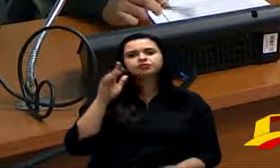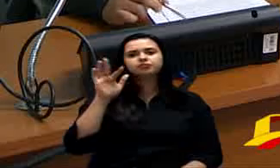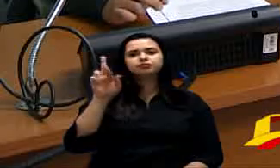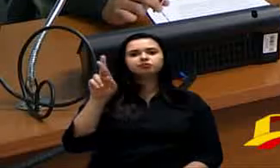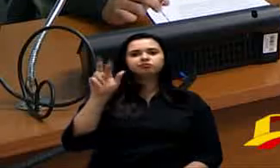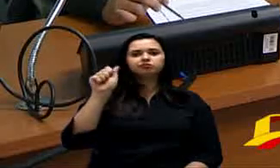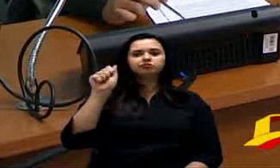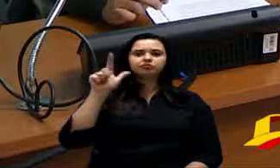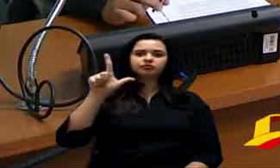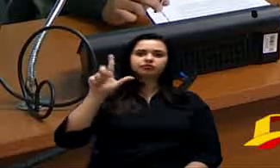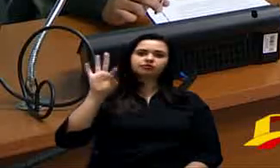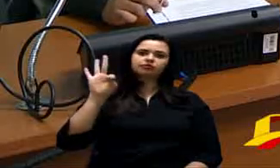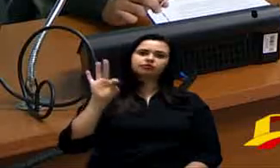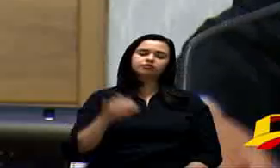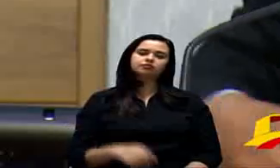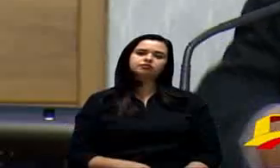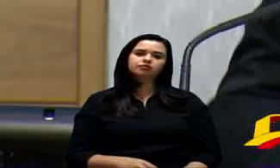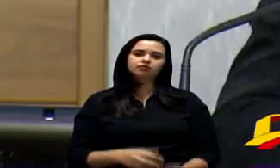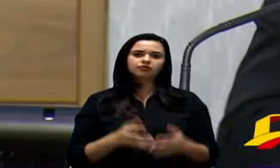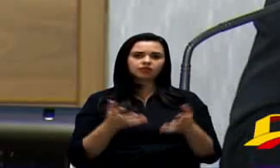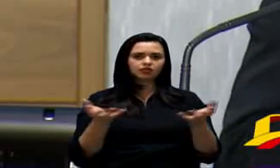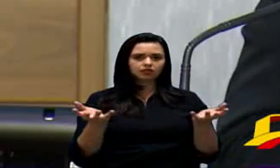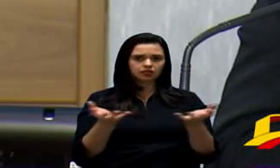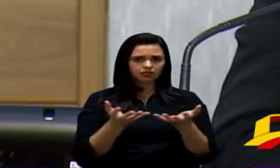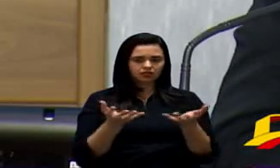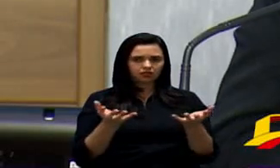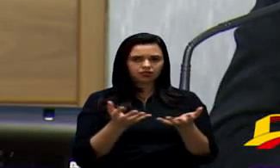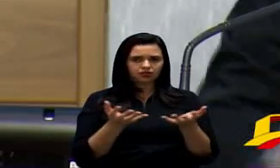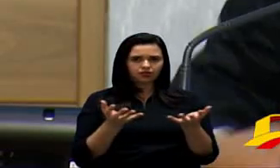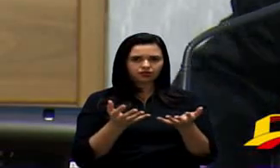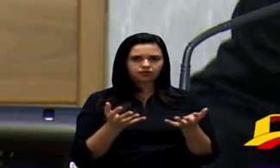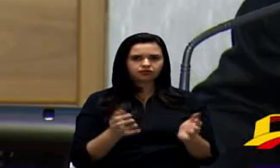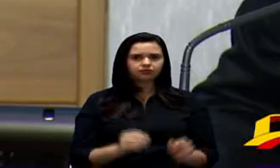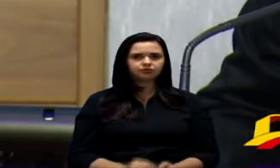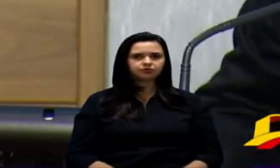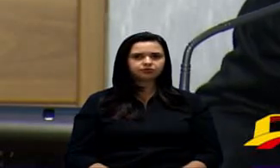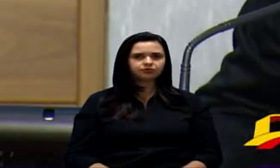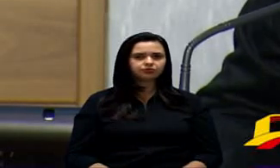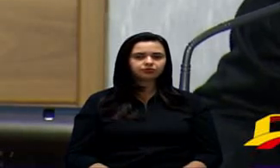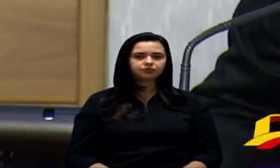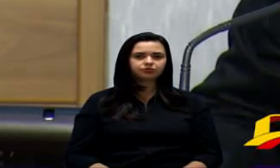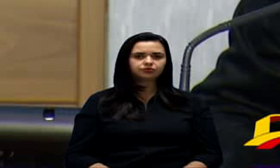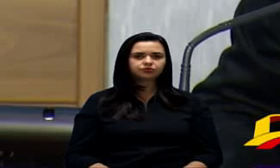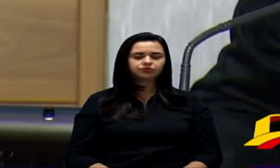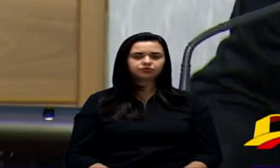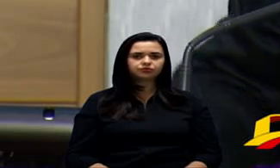só uma situação para que a gente possa...